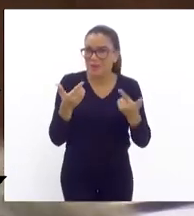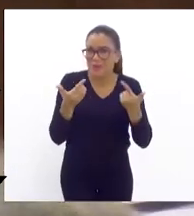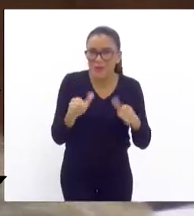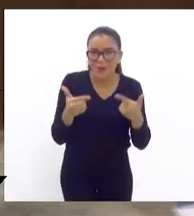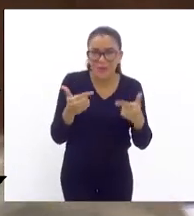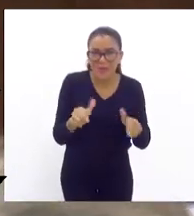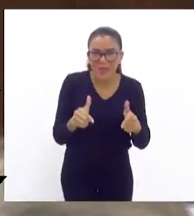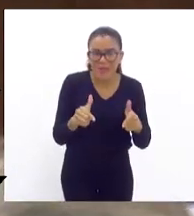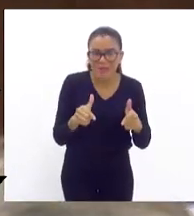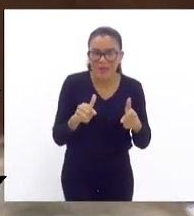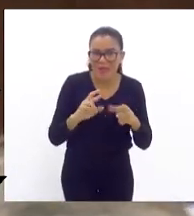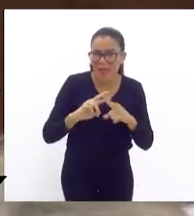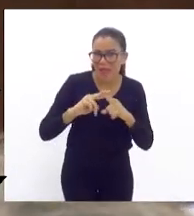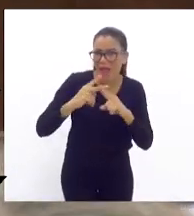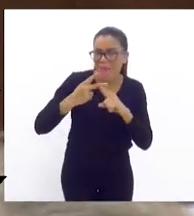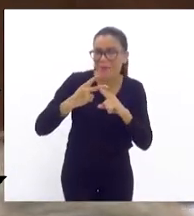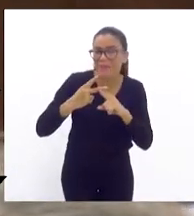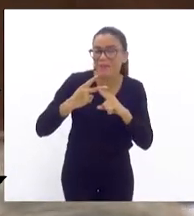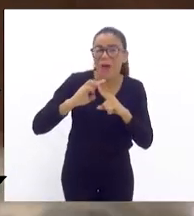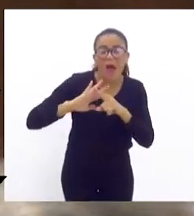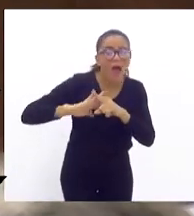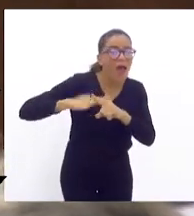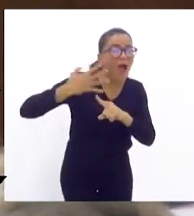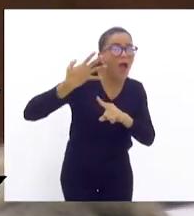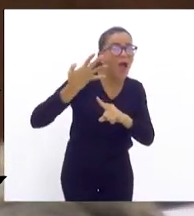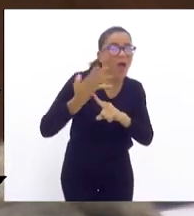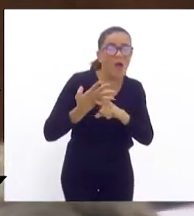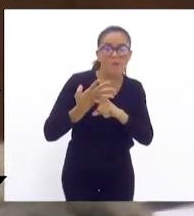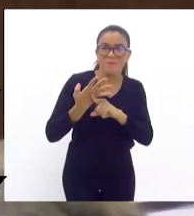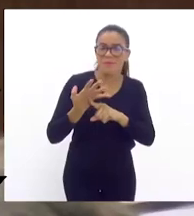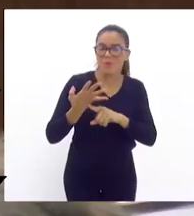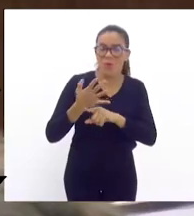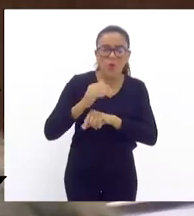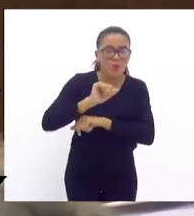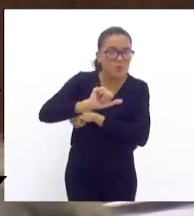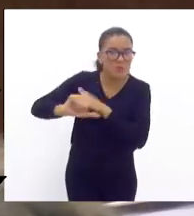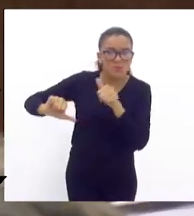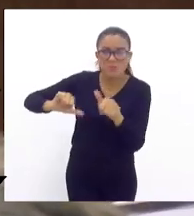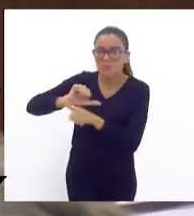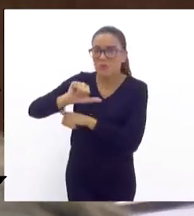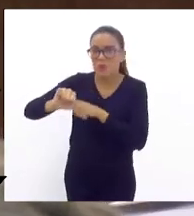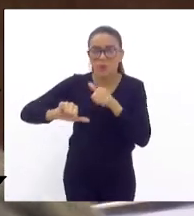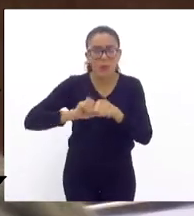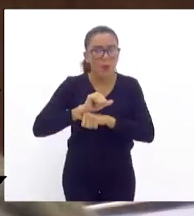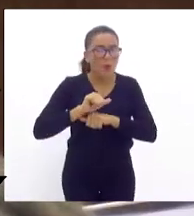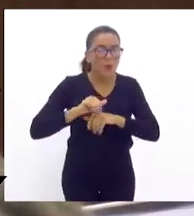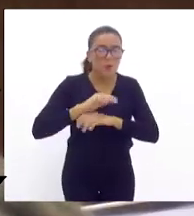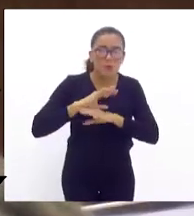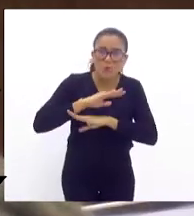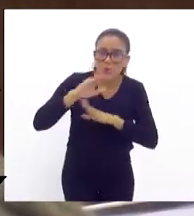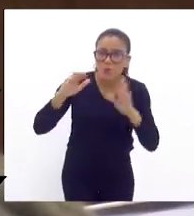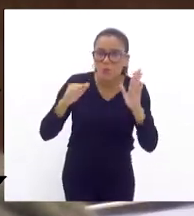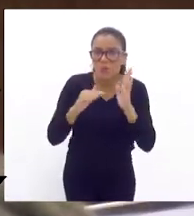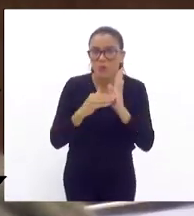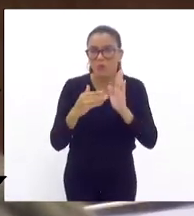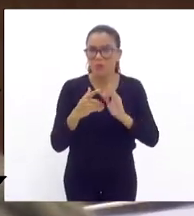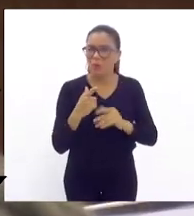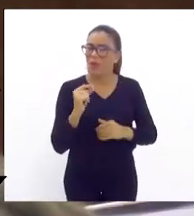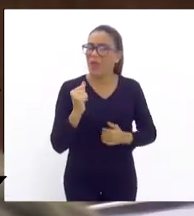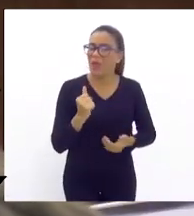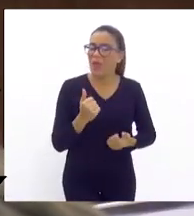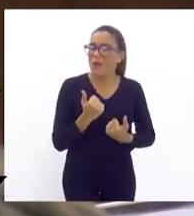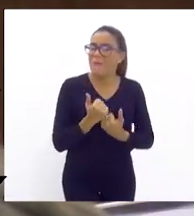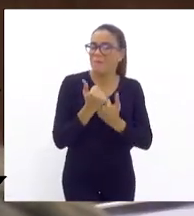de tarifa, mas teve aumento no sistema, mudaram o sistema completamente, amparados num regulamento